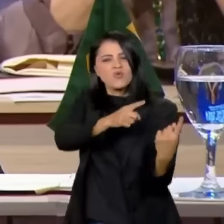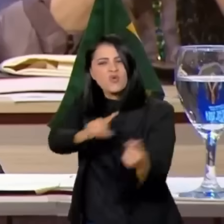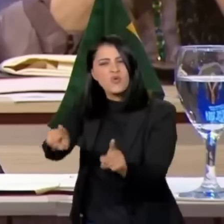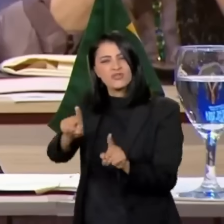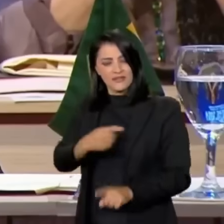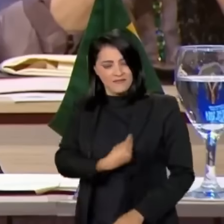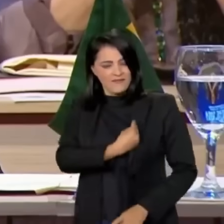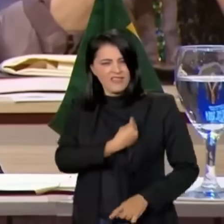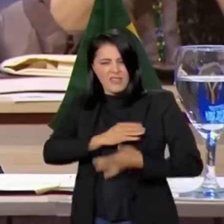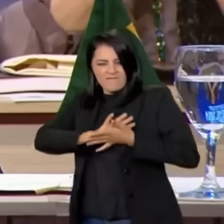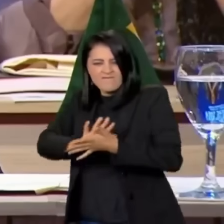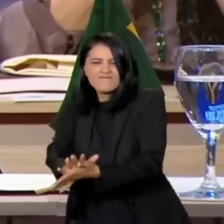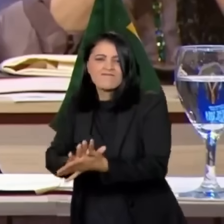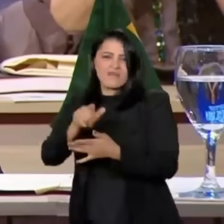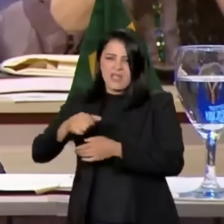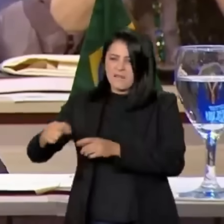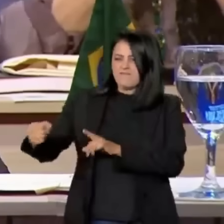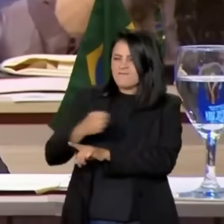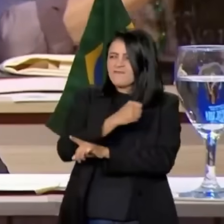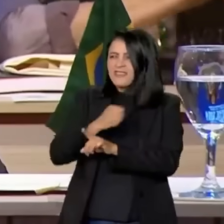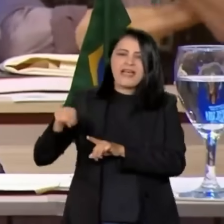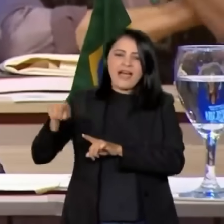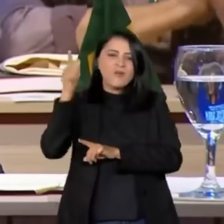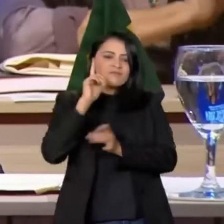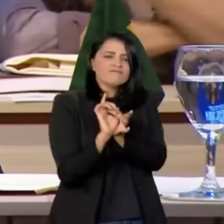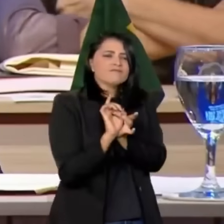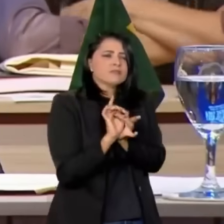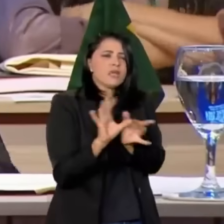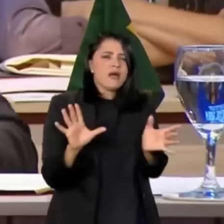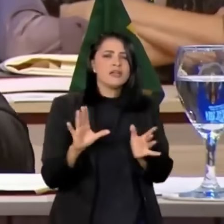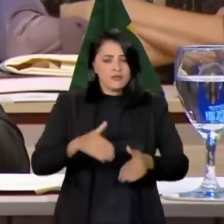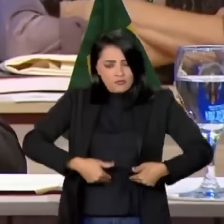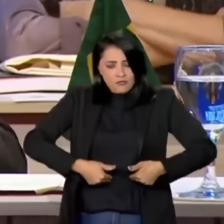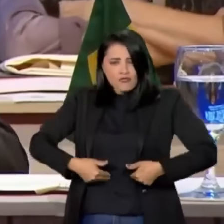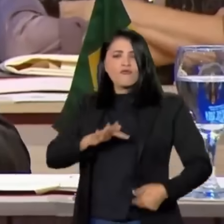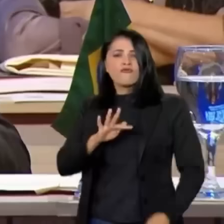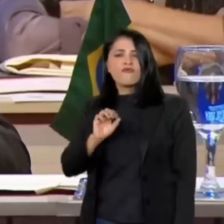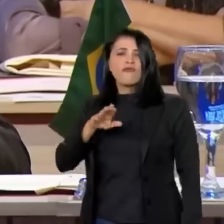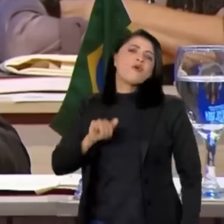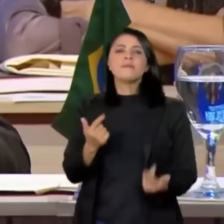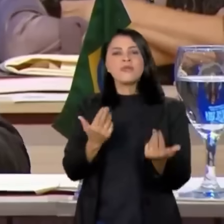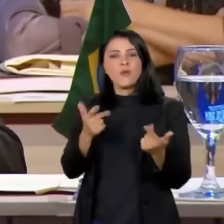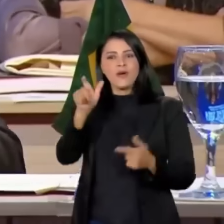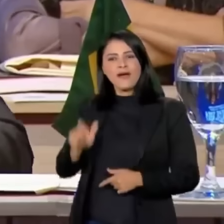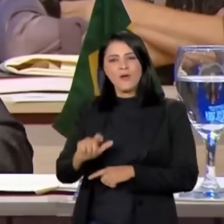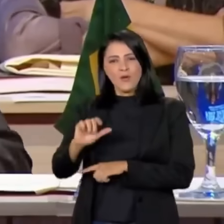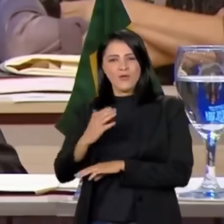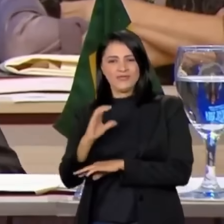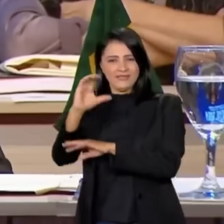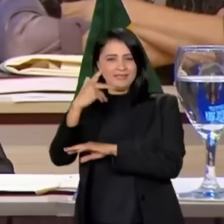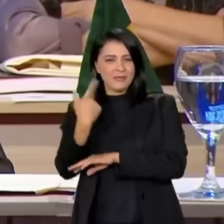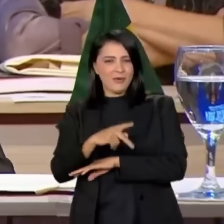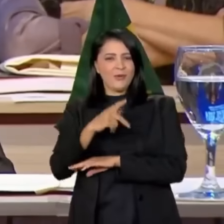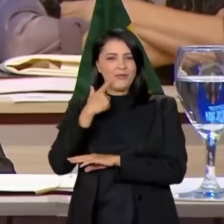uma agressão à liberdade. A fome, como dizia o grande cientista social